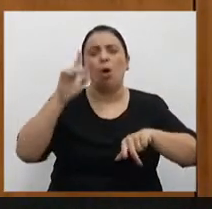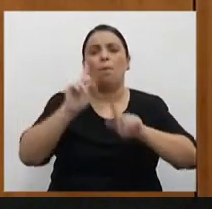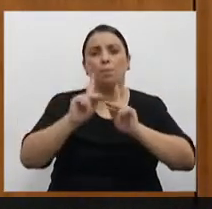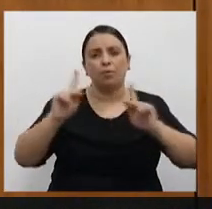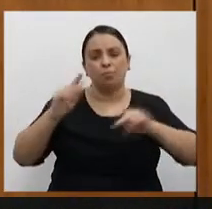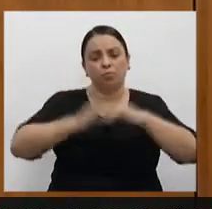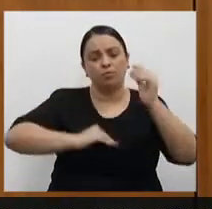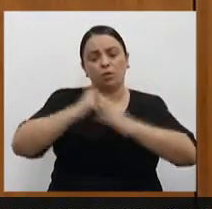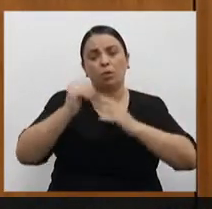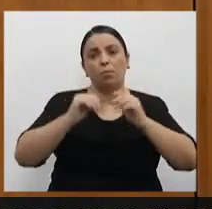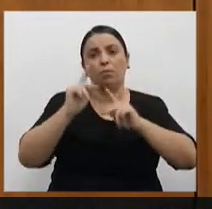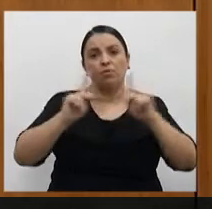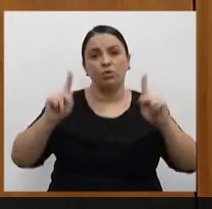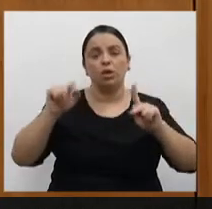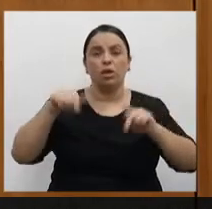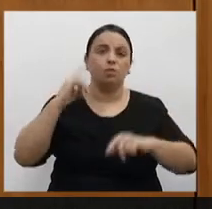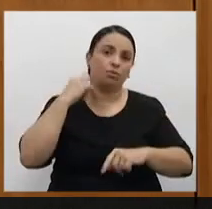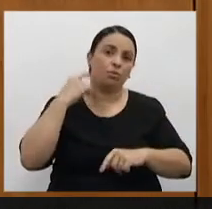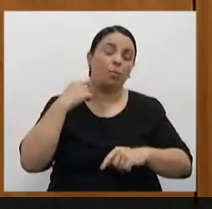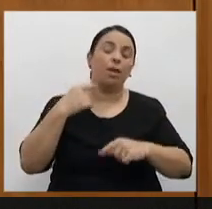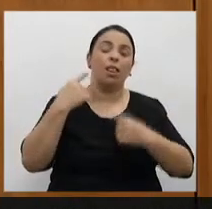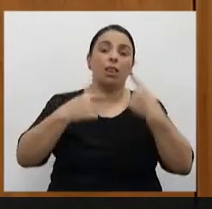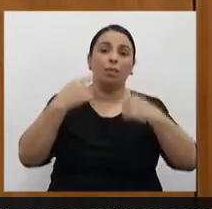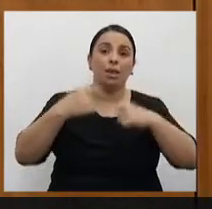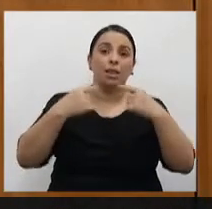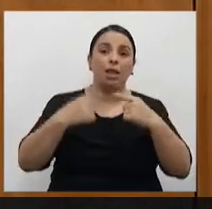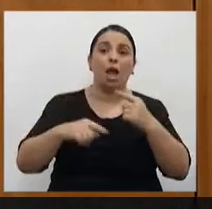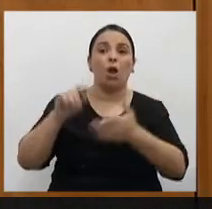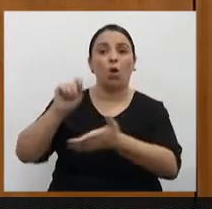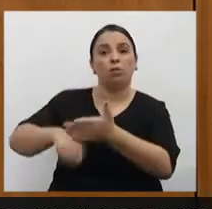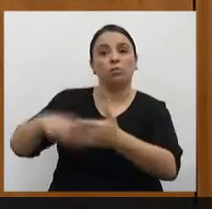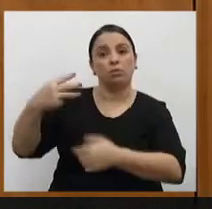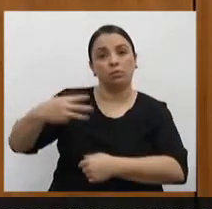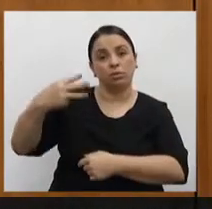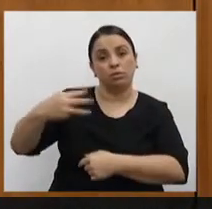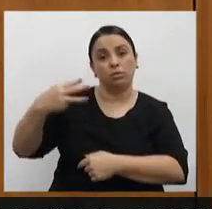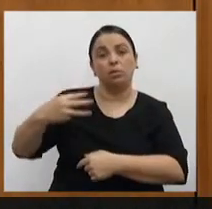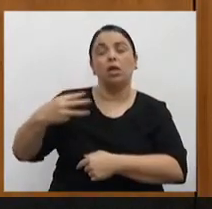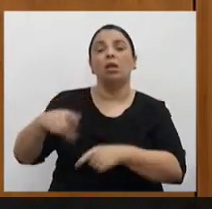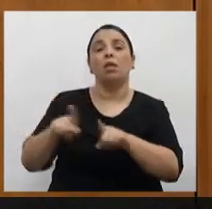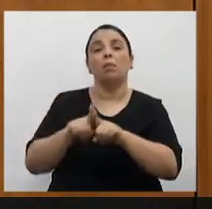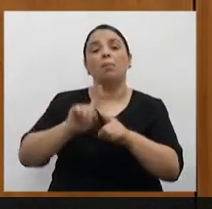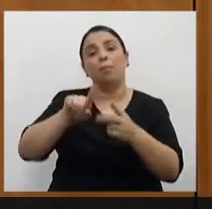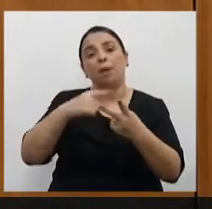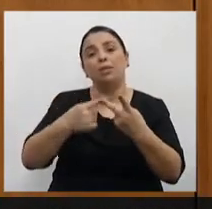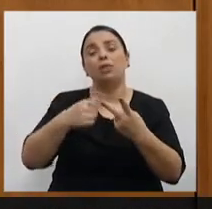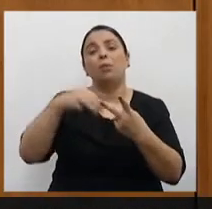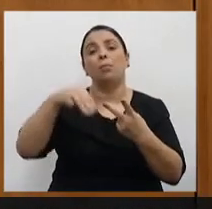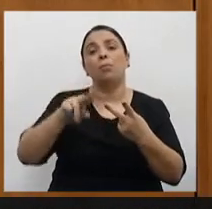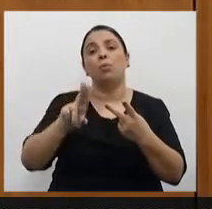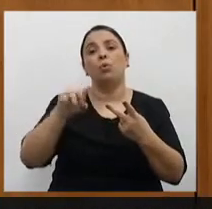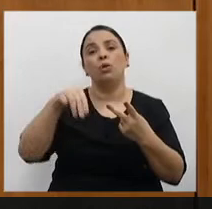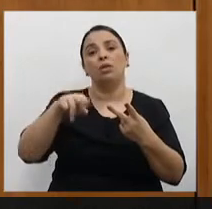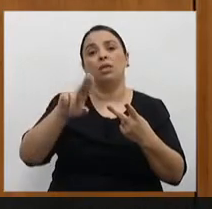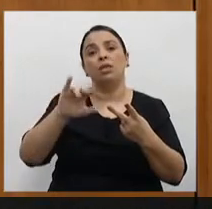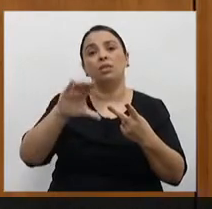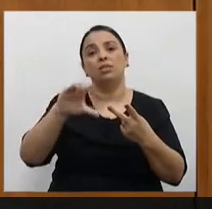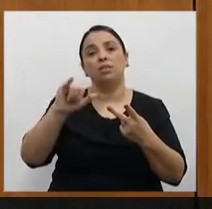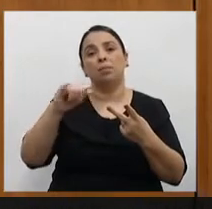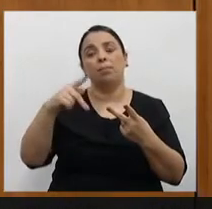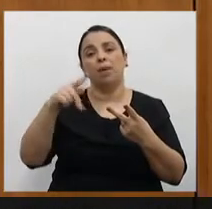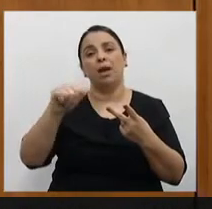esses dois projetos da terceirização da educação e também da municipalização. Último requerimento de autoria da deputada Ana Paula